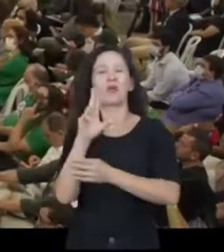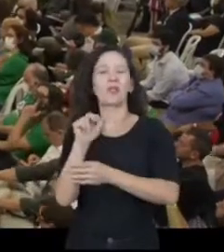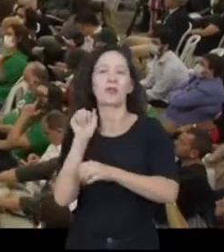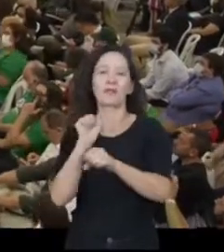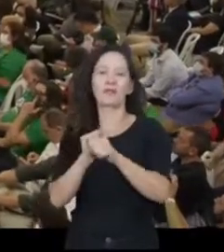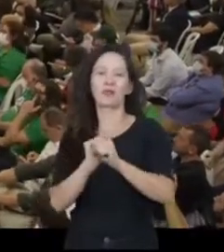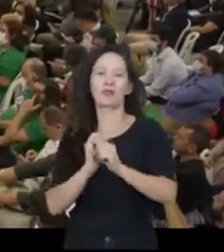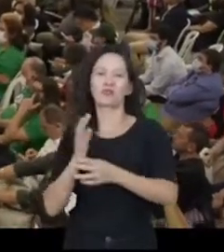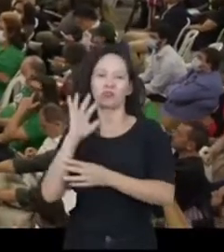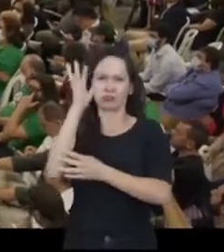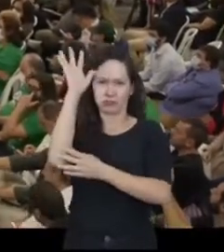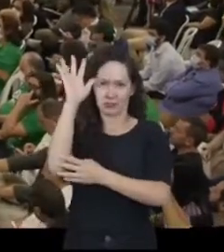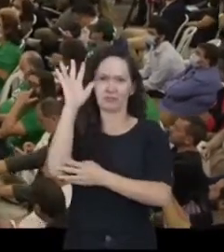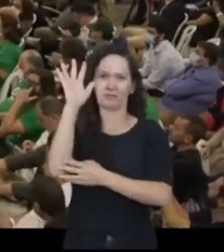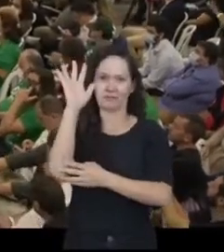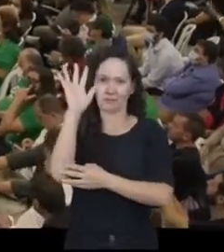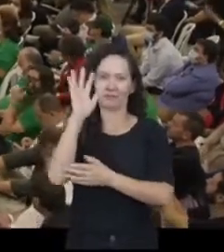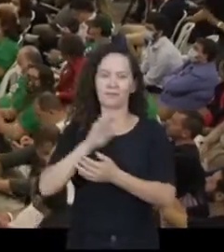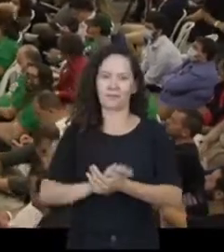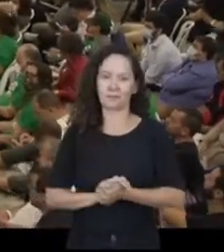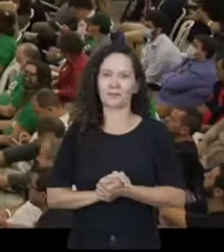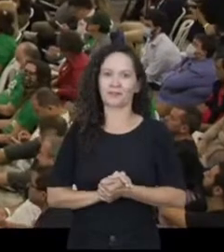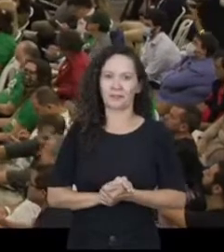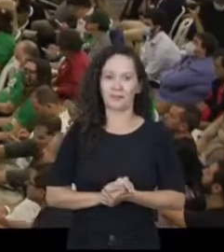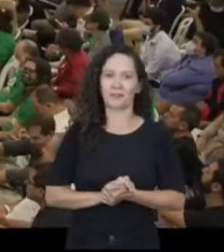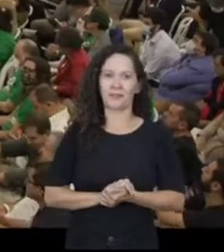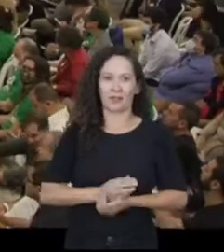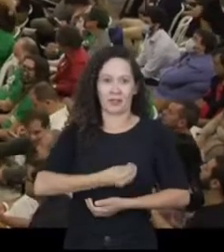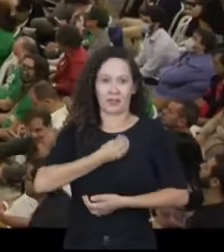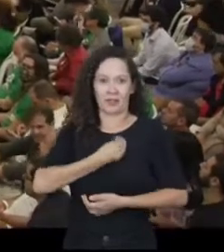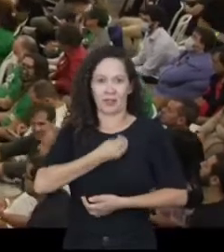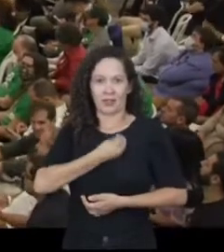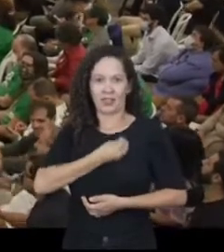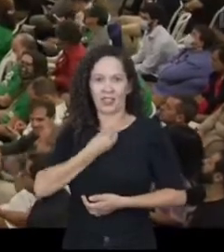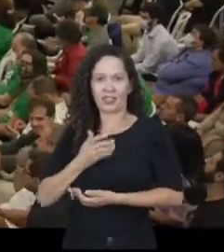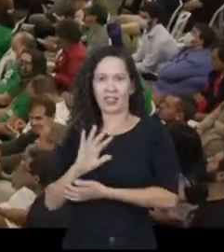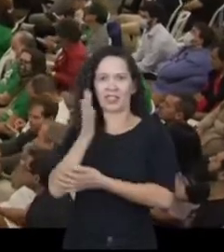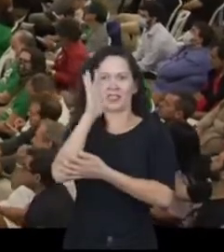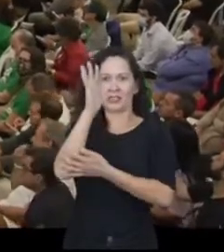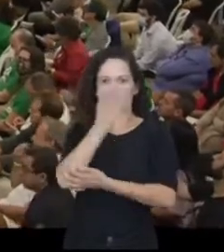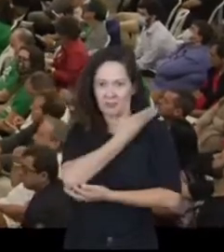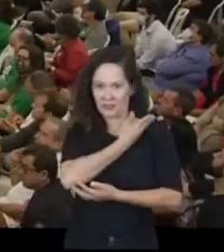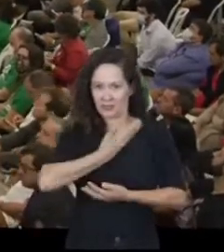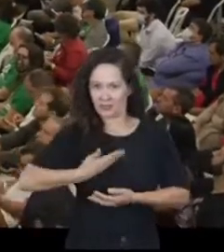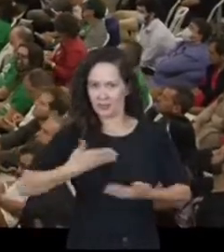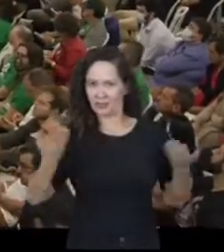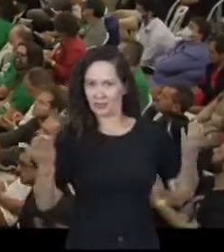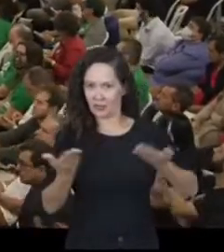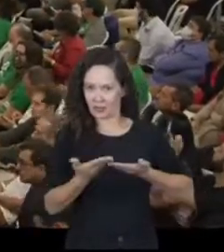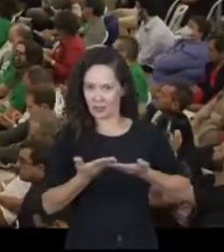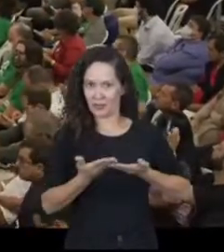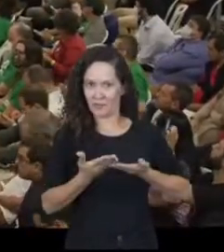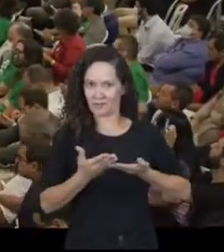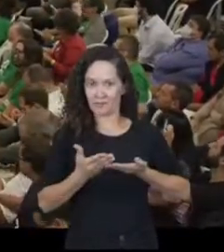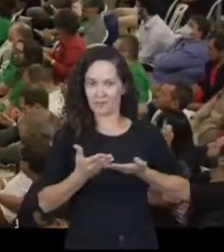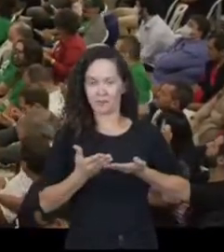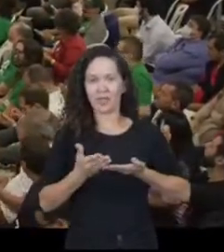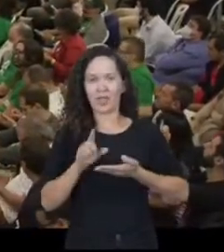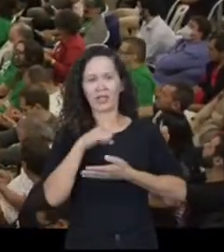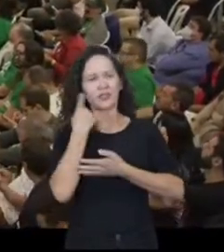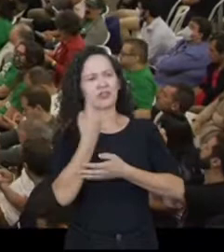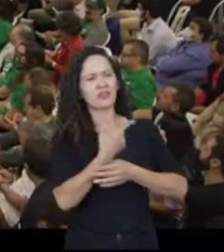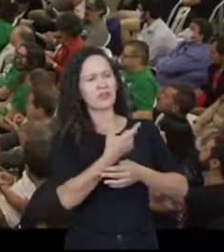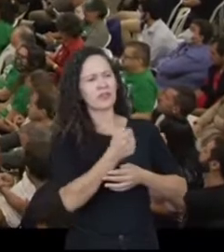Viver ficou mais caro. Nesse primeiro trimestre de 2022, a renda familiar dos